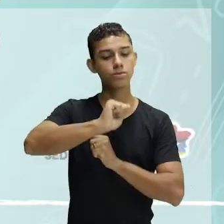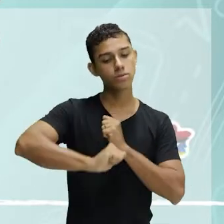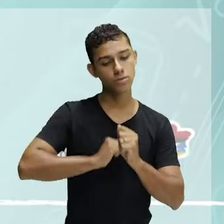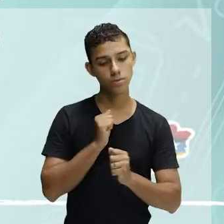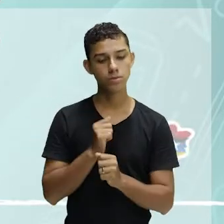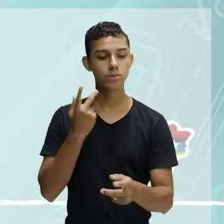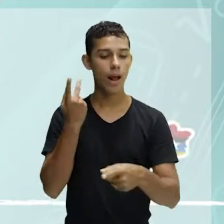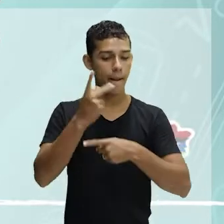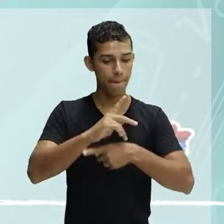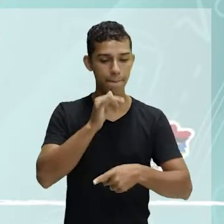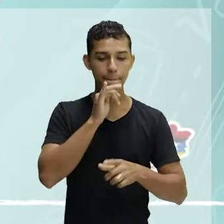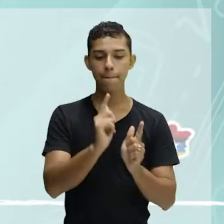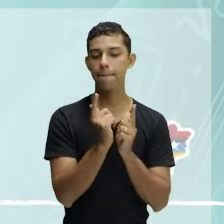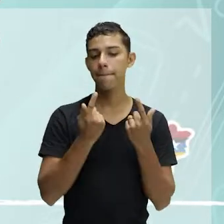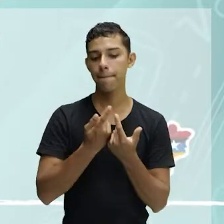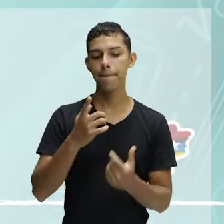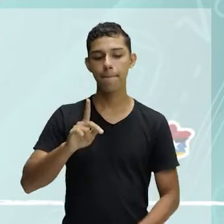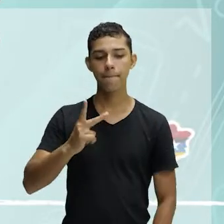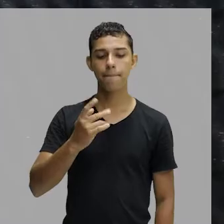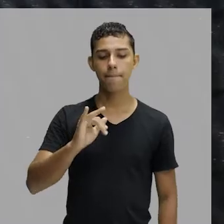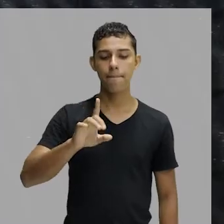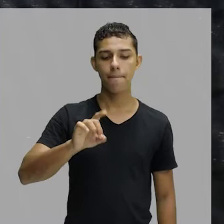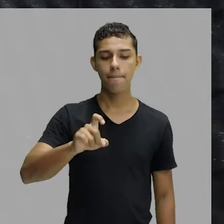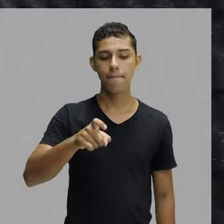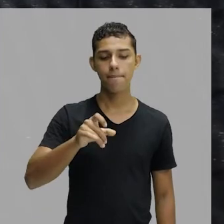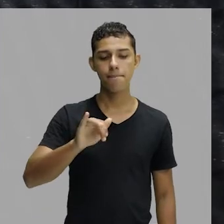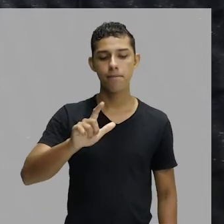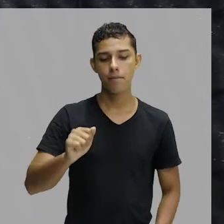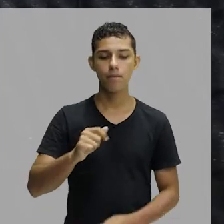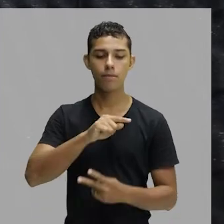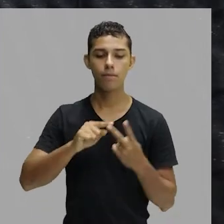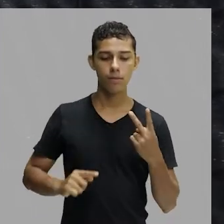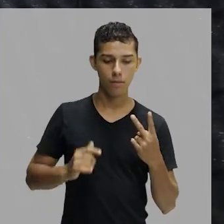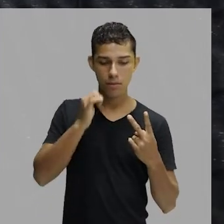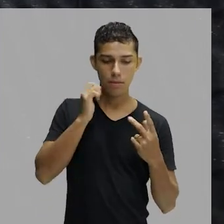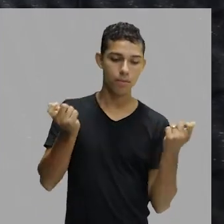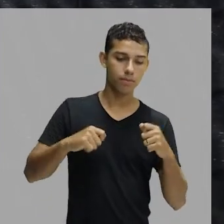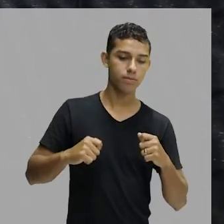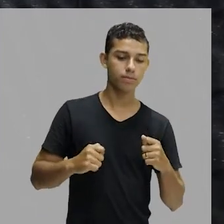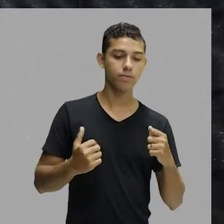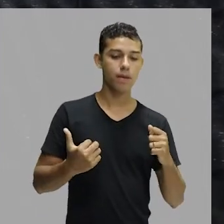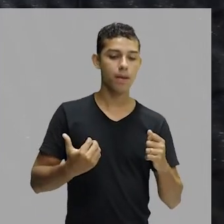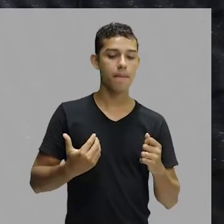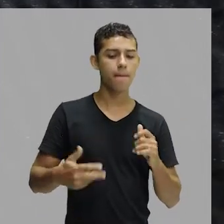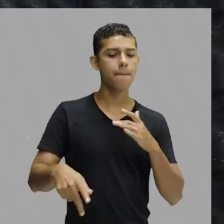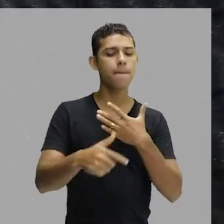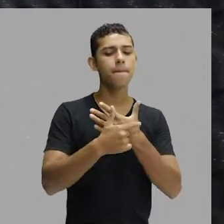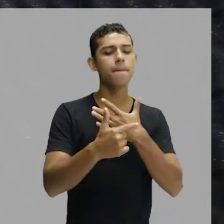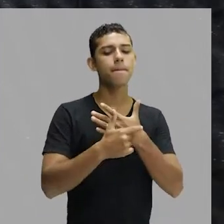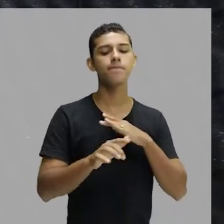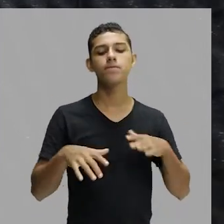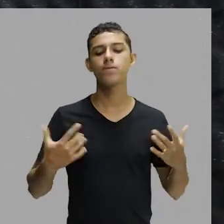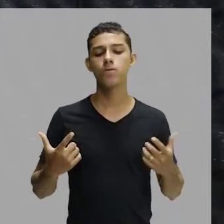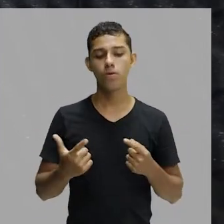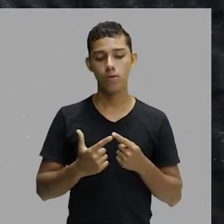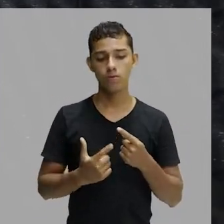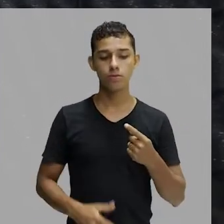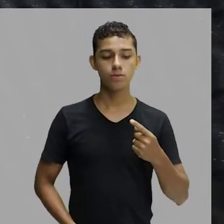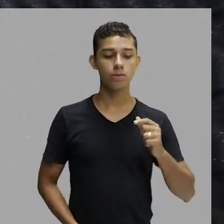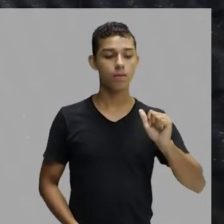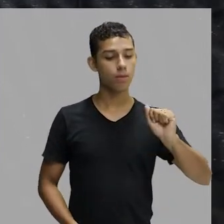hidrogênio por um grupo hidroxila, obtém-se dois compostos que pertencem respectivamente às